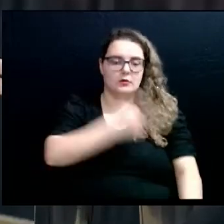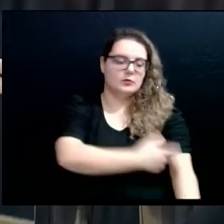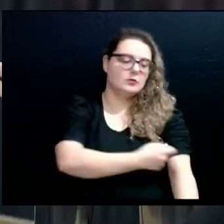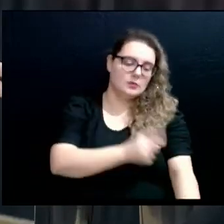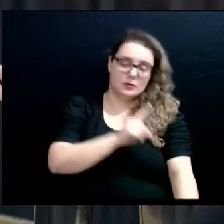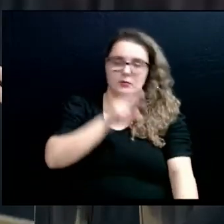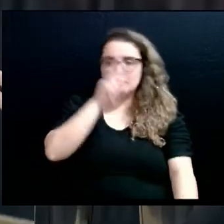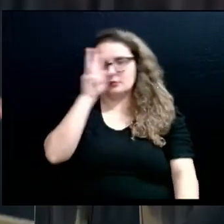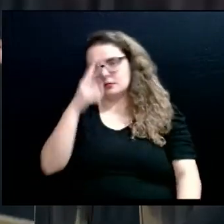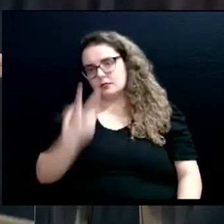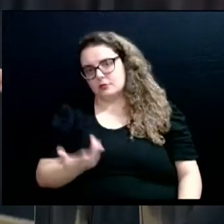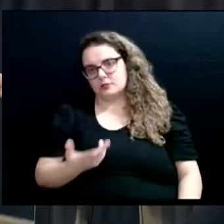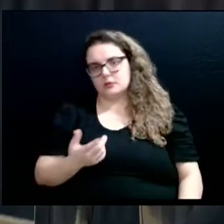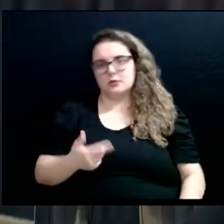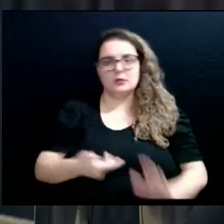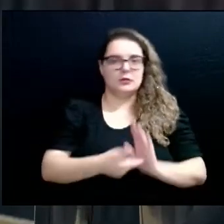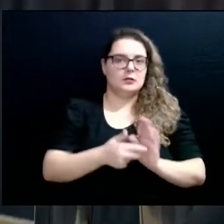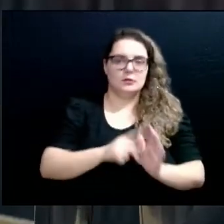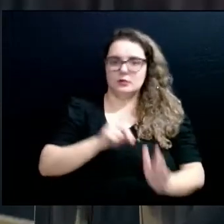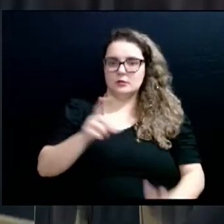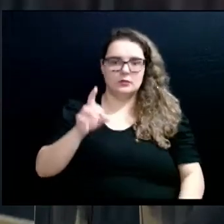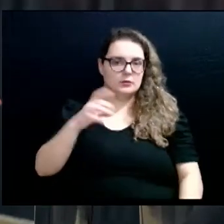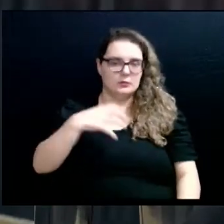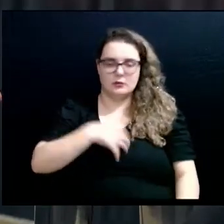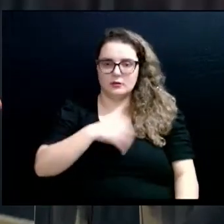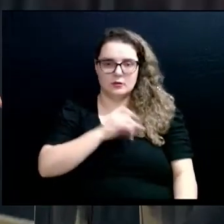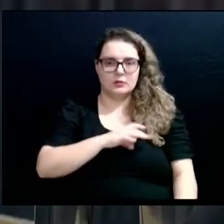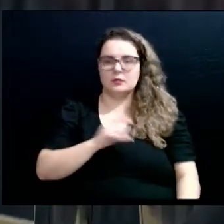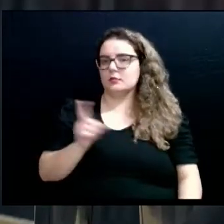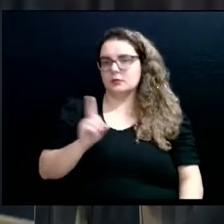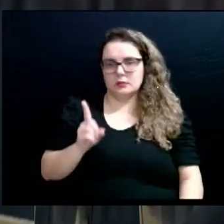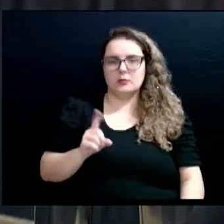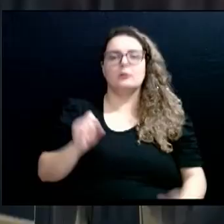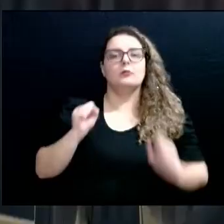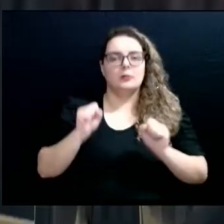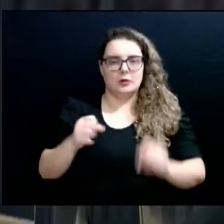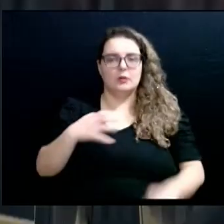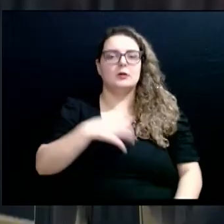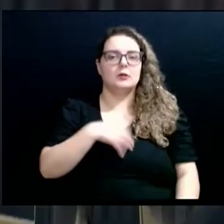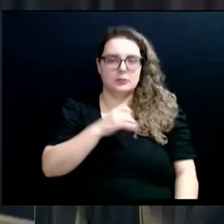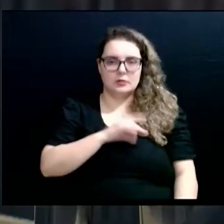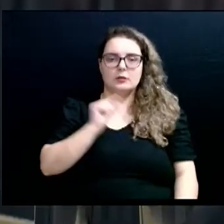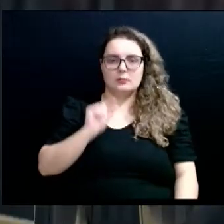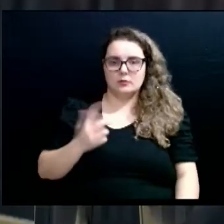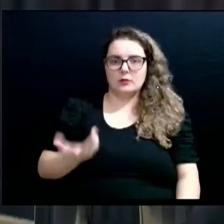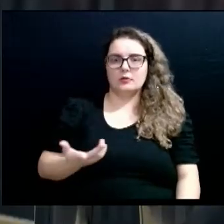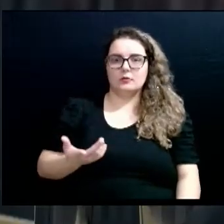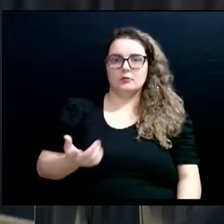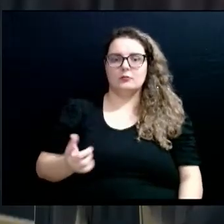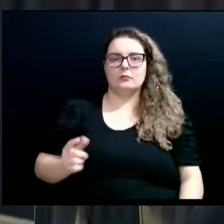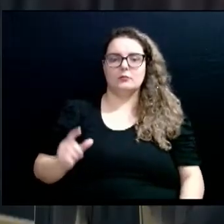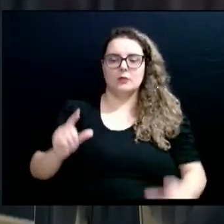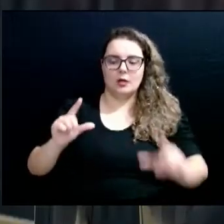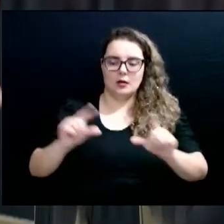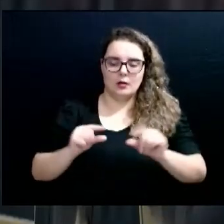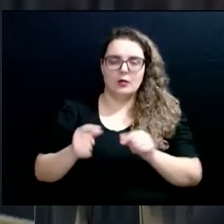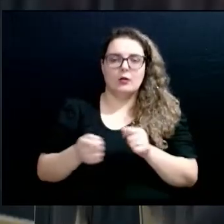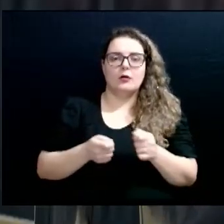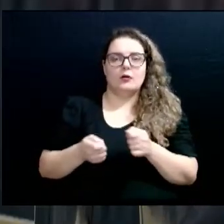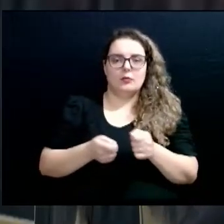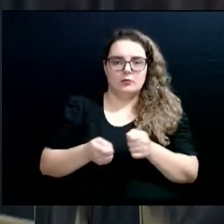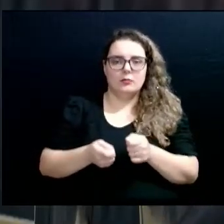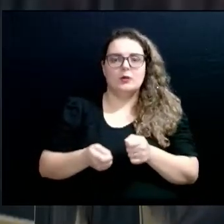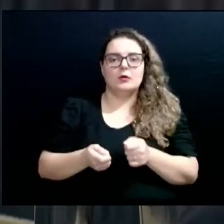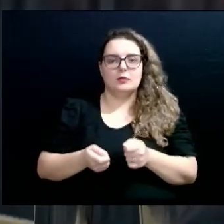não vai sentir medo? Não, pode ser que você ainda sinta um pouco de medo, Aham. mas um nível mais manejável, né? Que não te